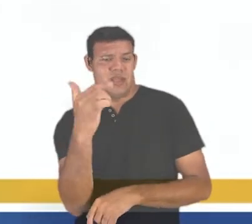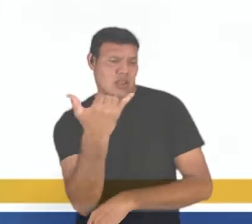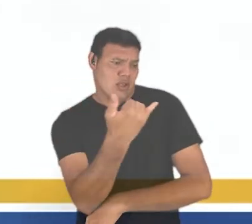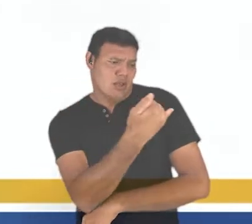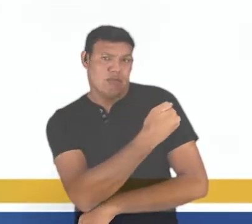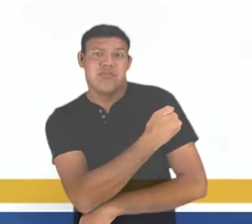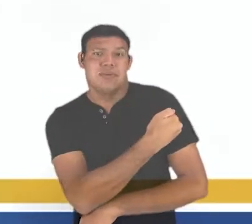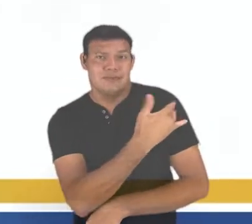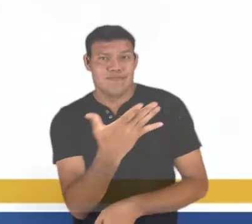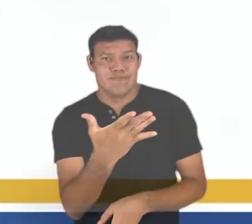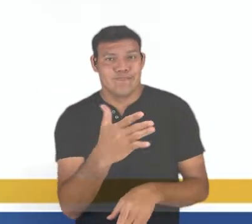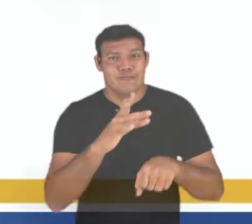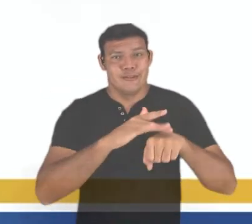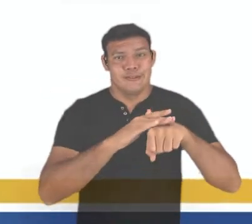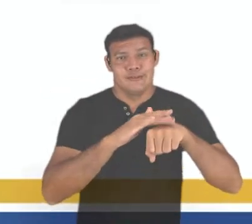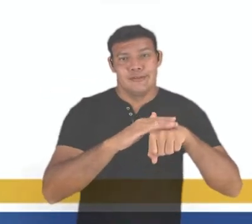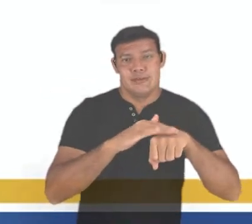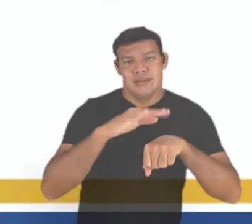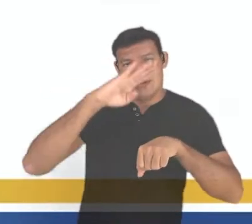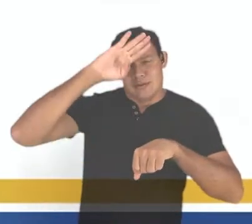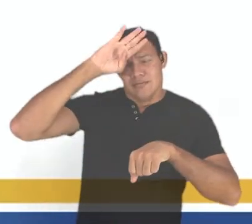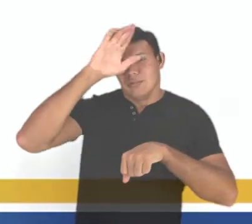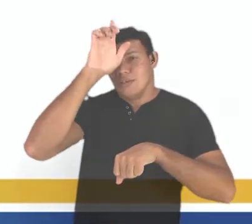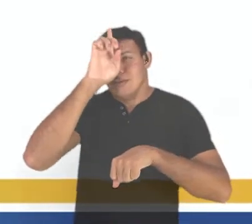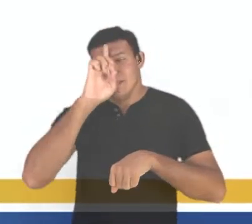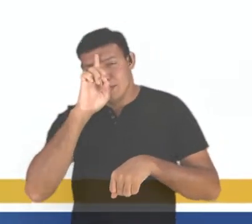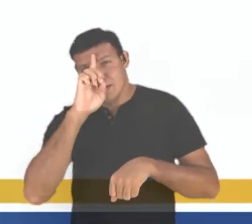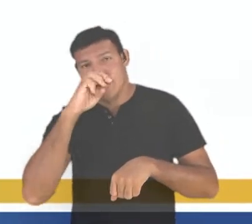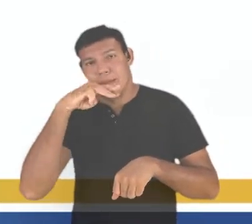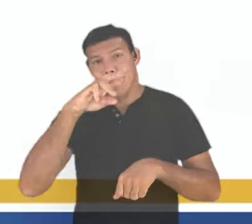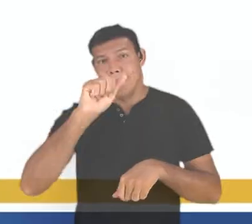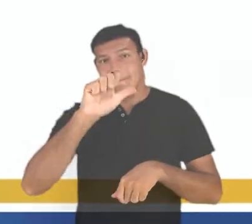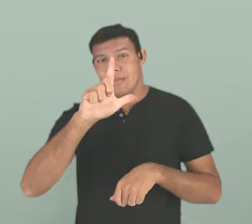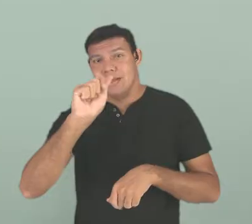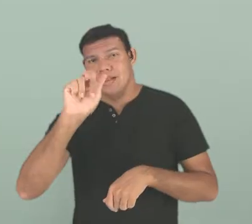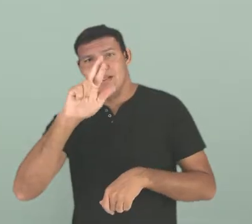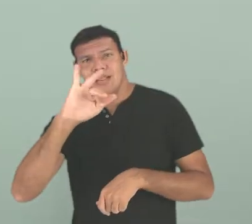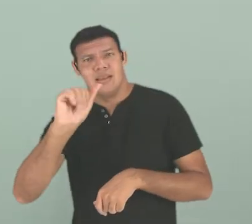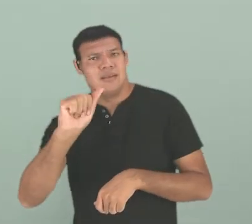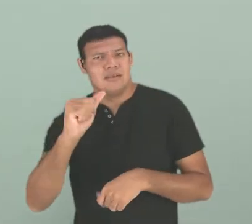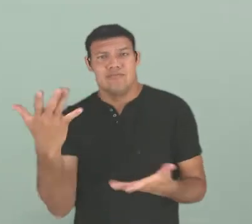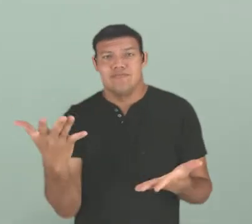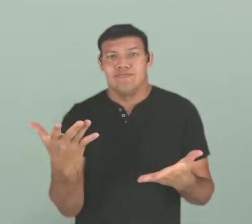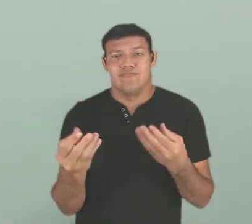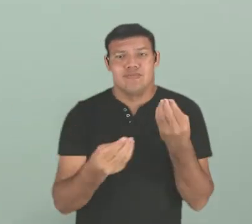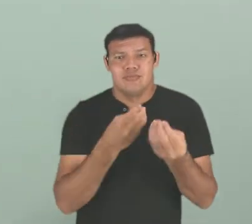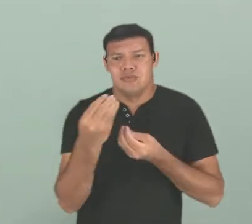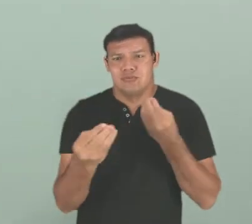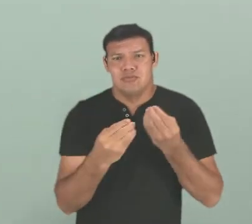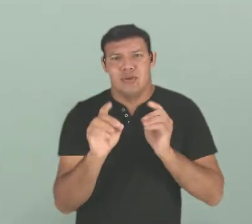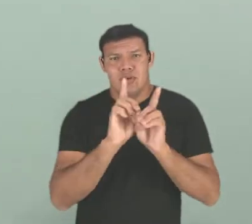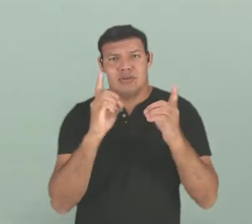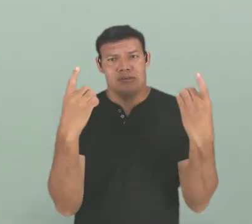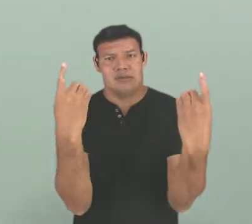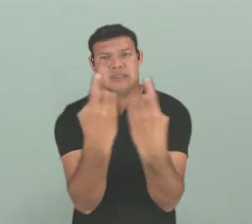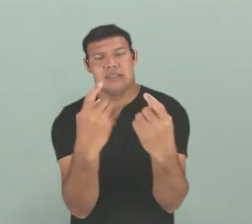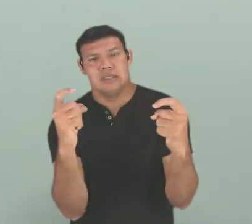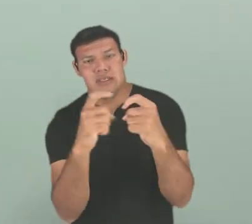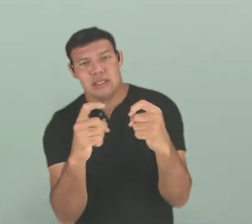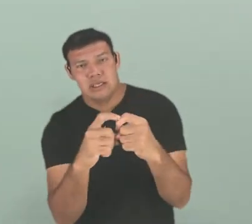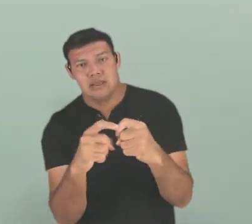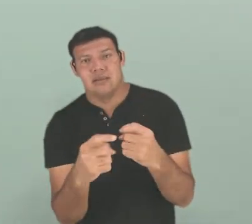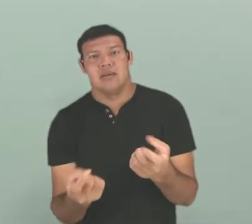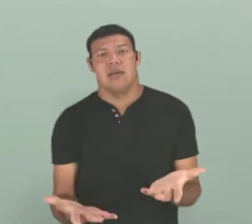amarela e outras mais doenças que surgiam. Não tinha vacina para combater, não tinha atendimento médico, muitas mães morriam no